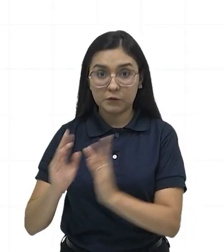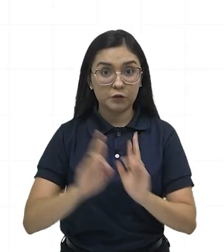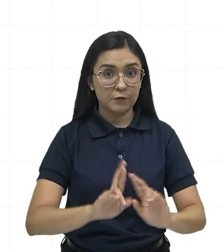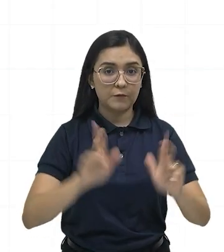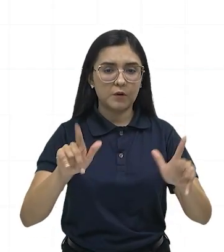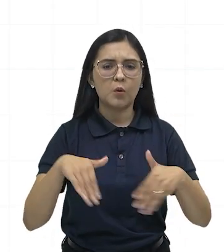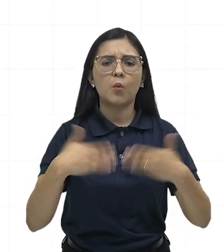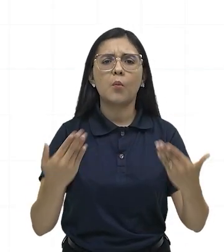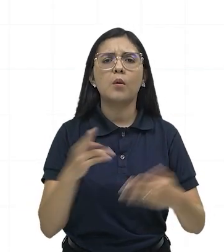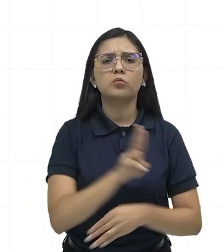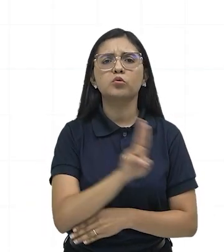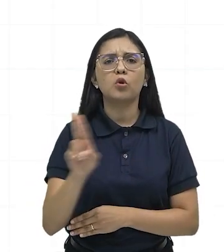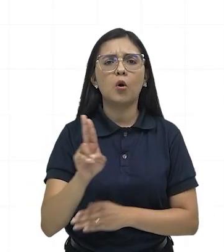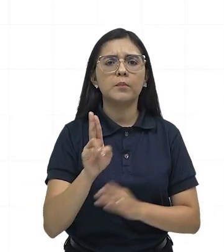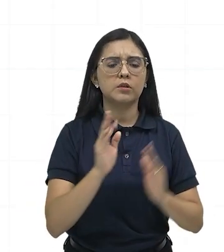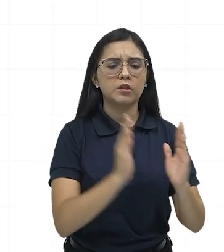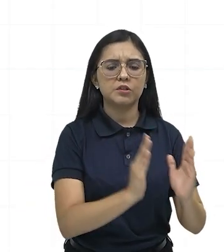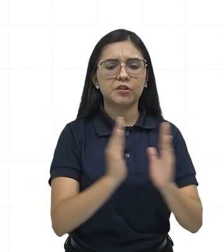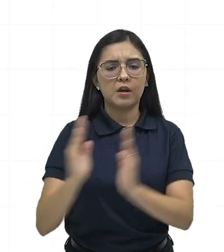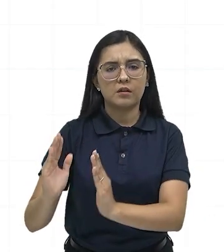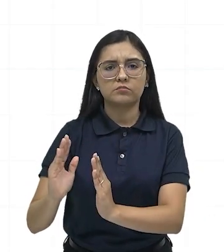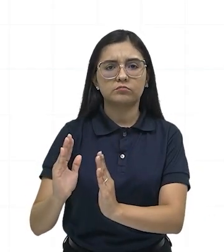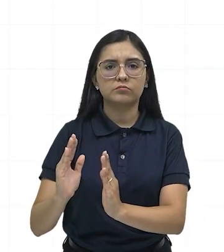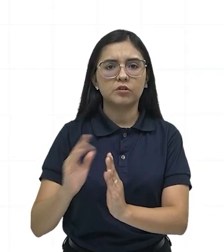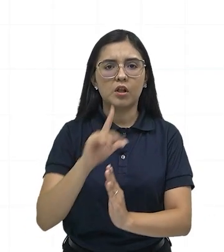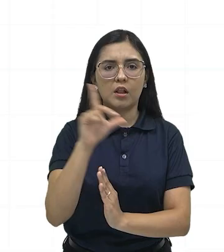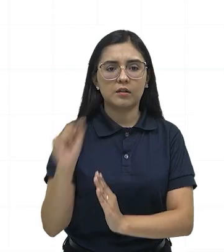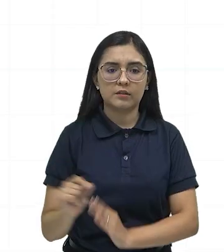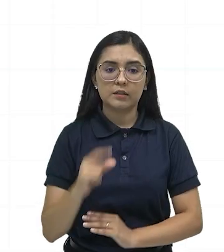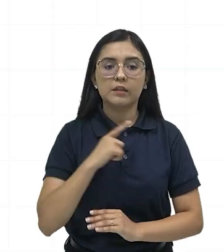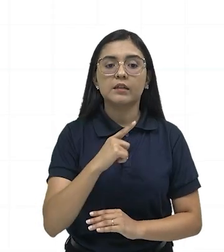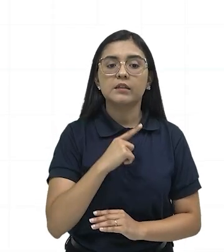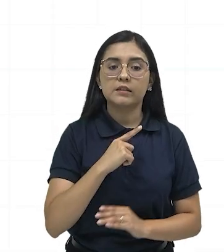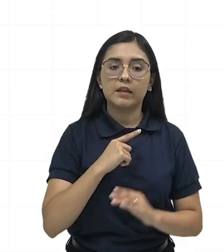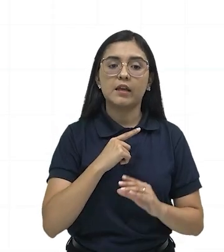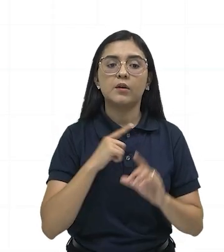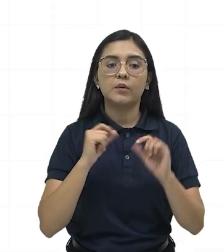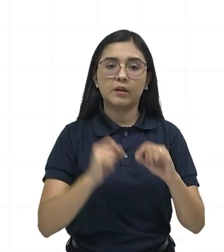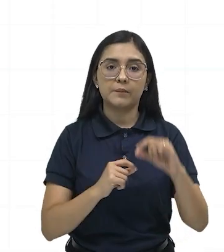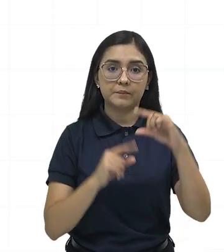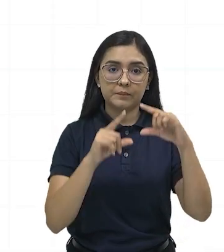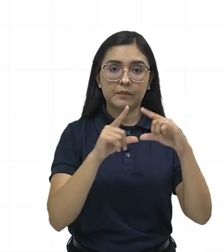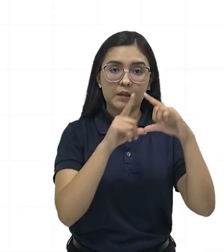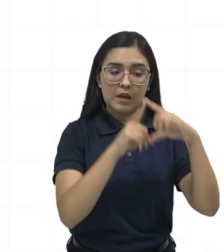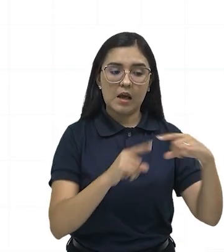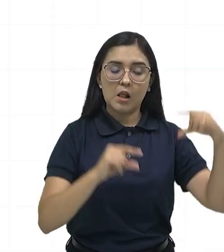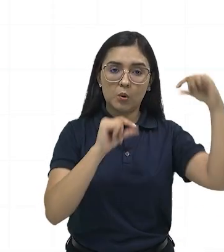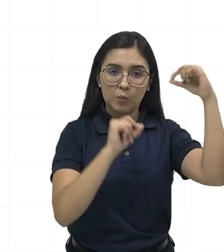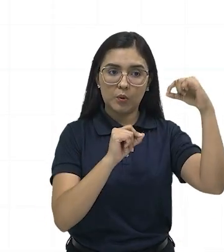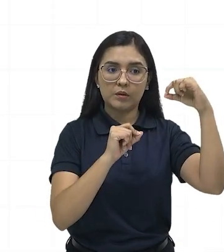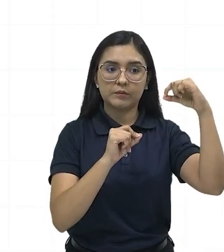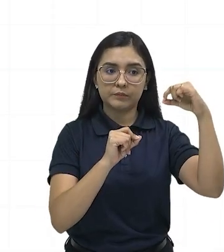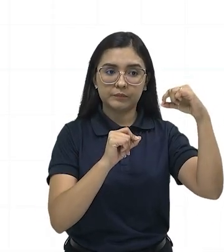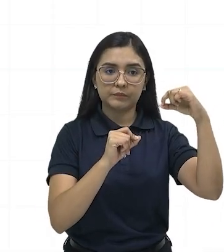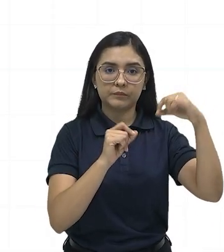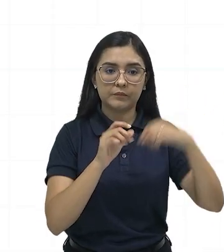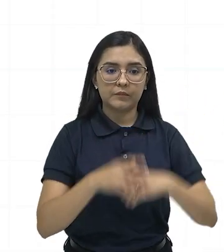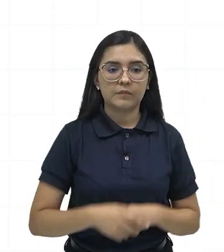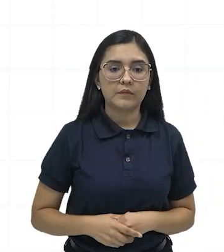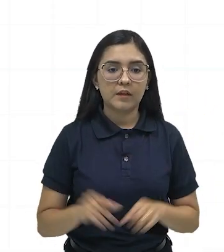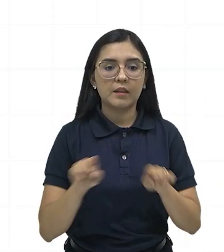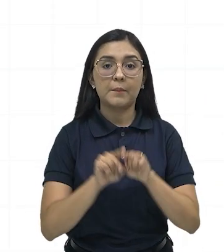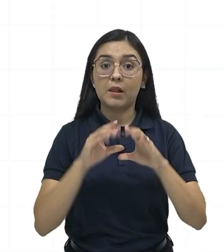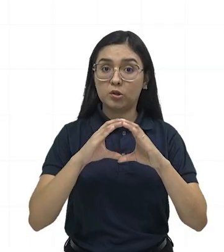se chamam essas fases da Lua, né? Nós temos a Lua crescente, ou quarto crescente, a